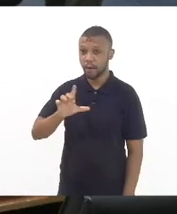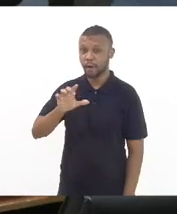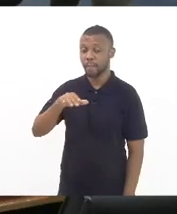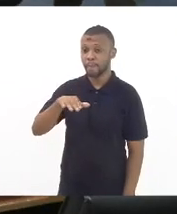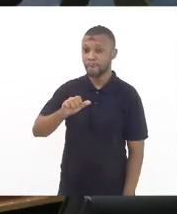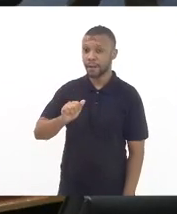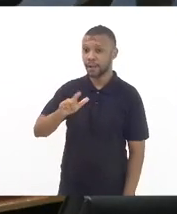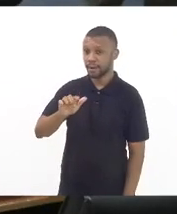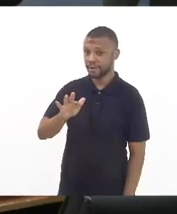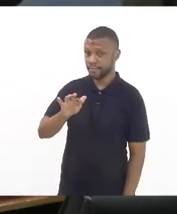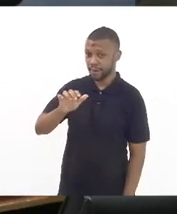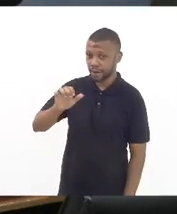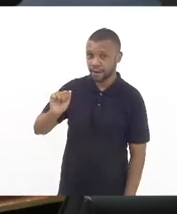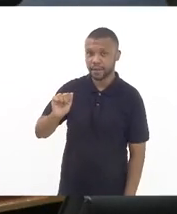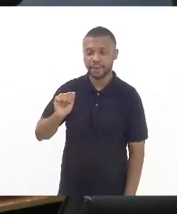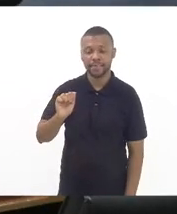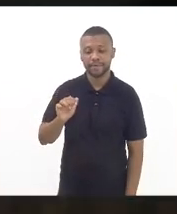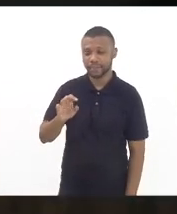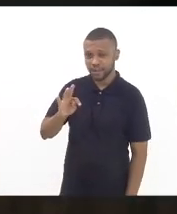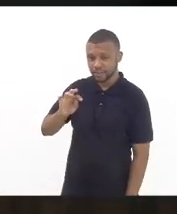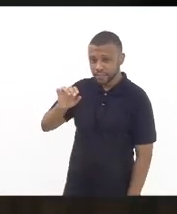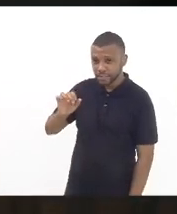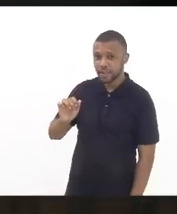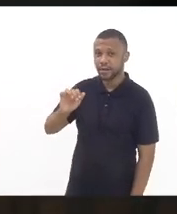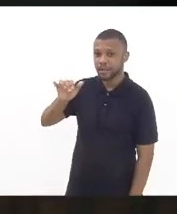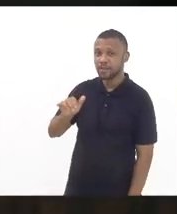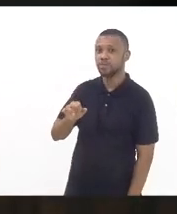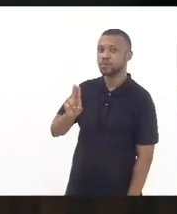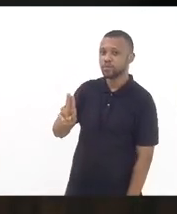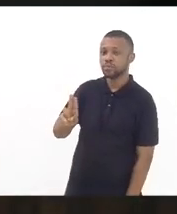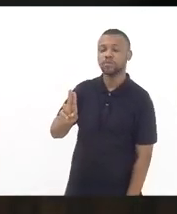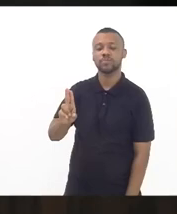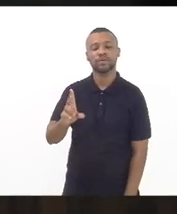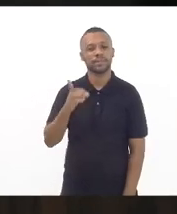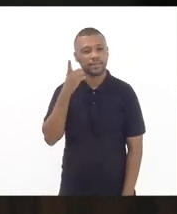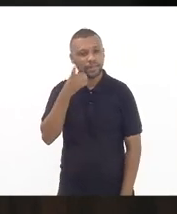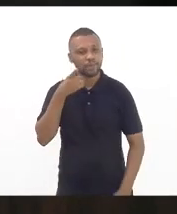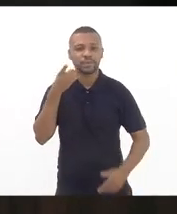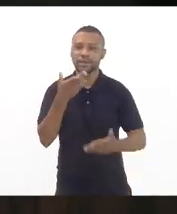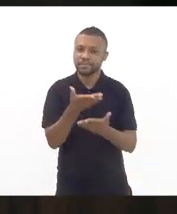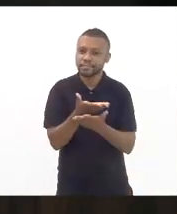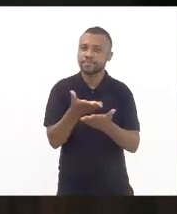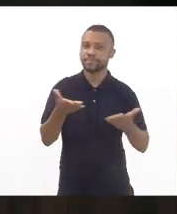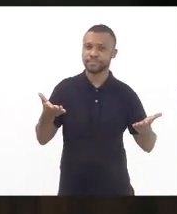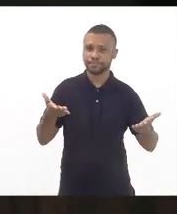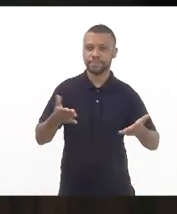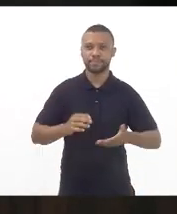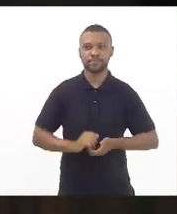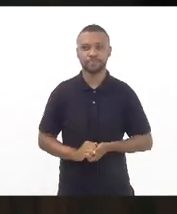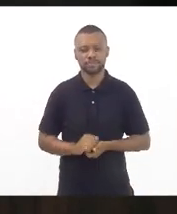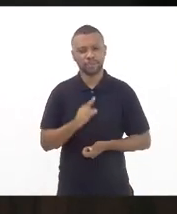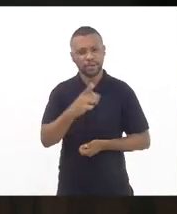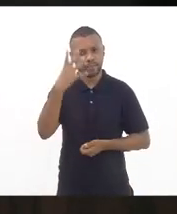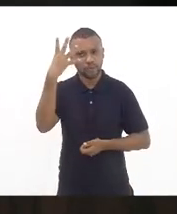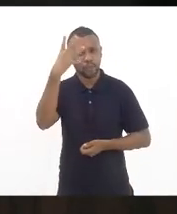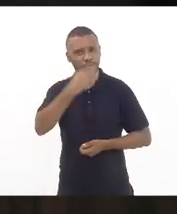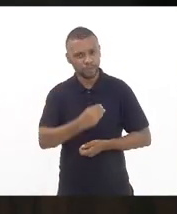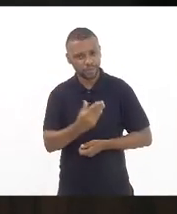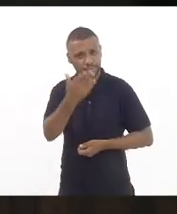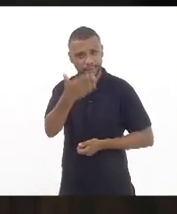presente. Tia, deputada Marta, deputada Célia, deputado Carlos Augusto. Ficou bonito ali, ó.